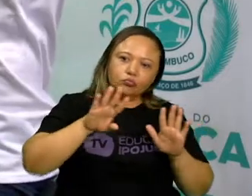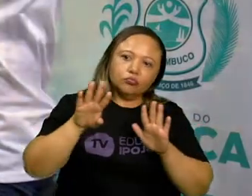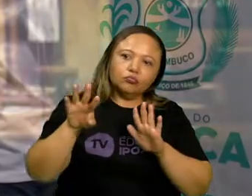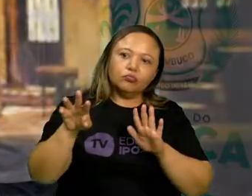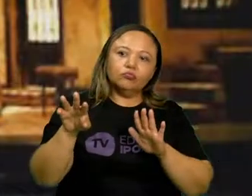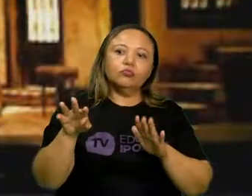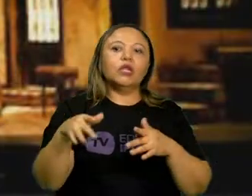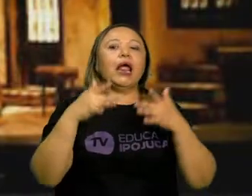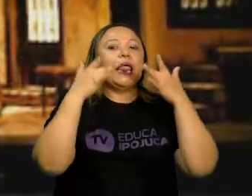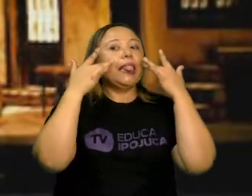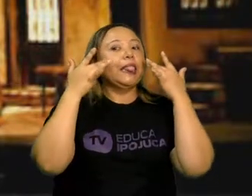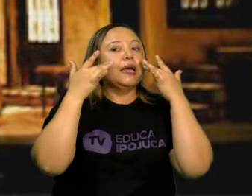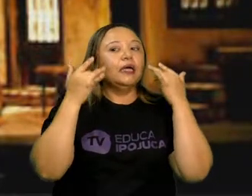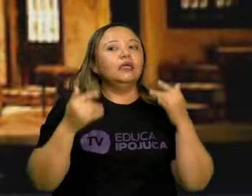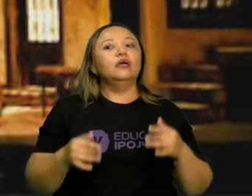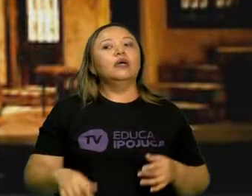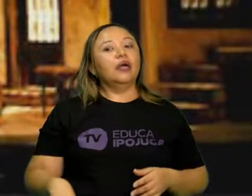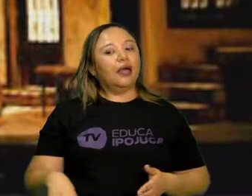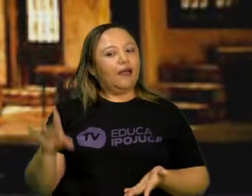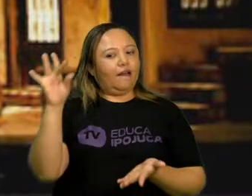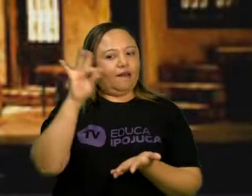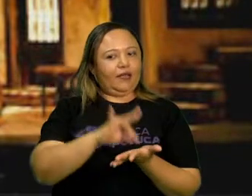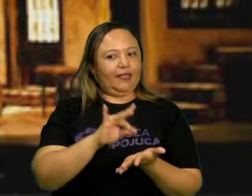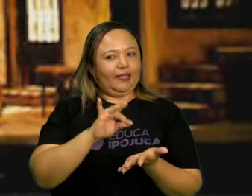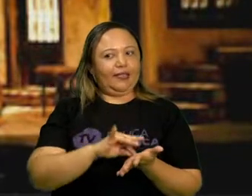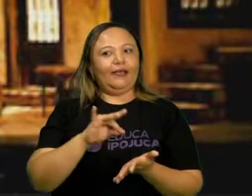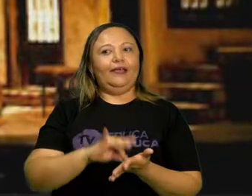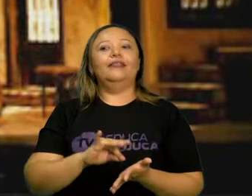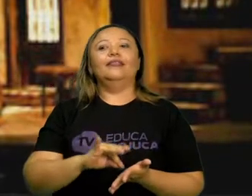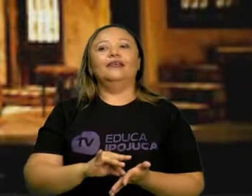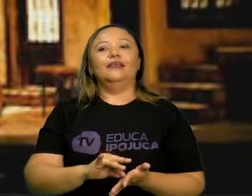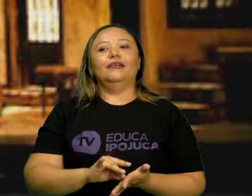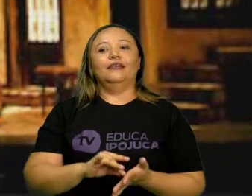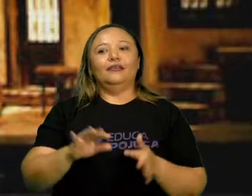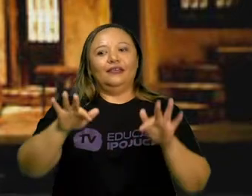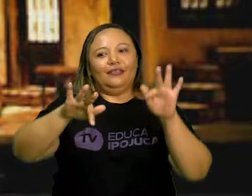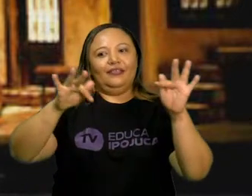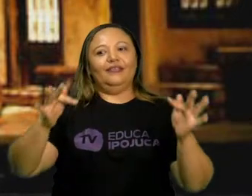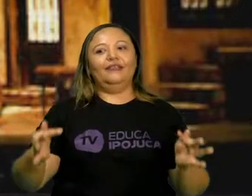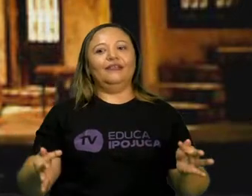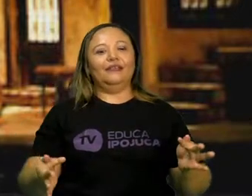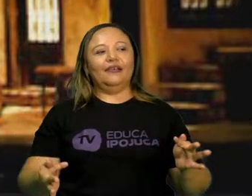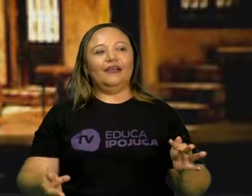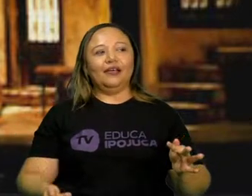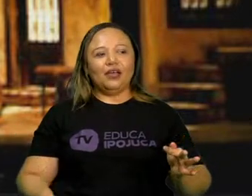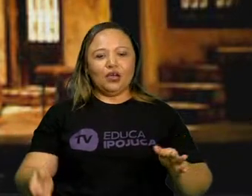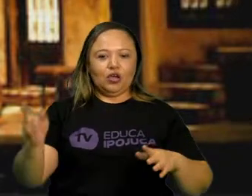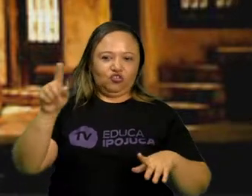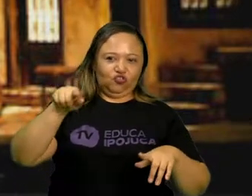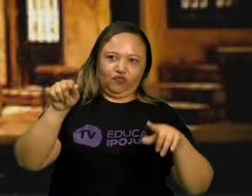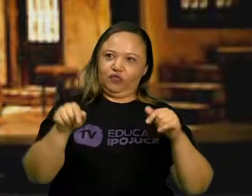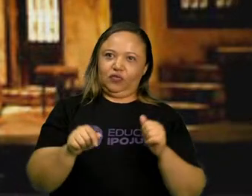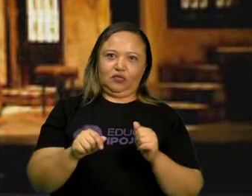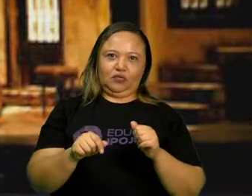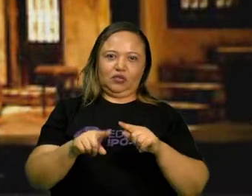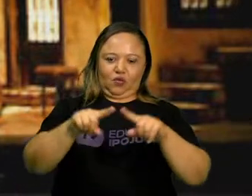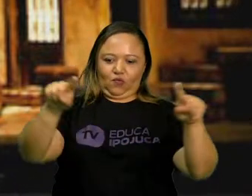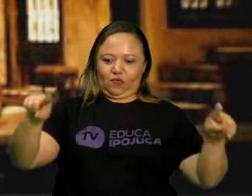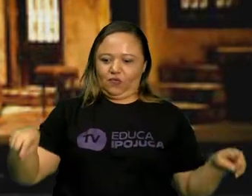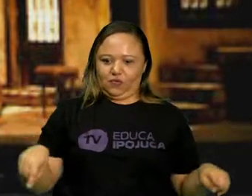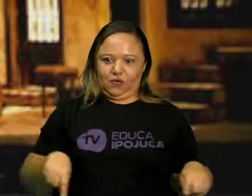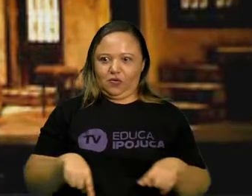O teatro realista-naturalista, se vocês observarem essa foto agora, vocês vão ver que é uma sala reproduzida